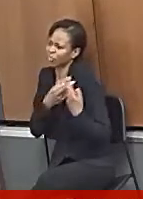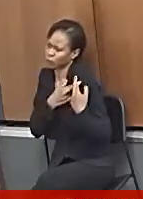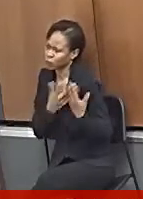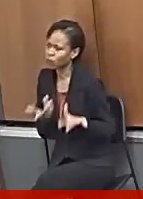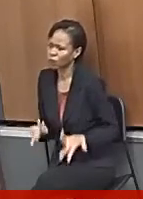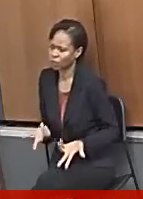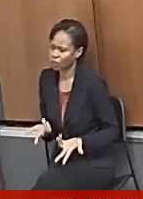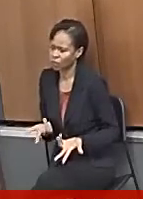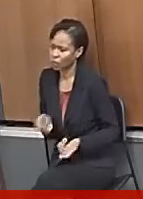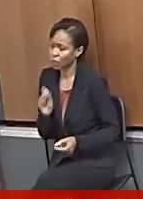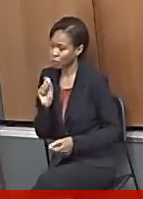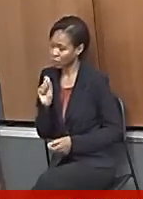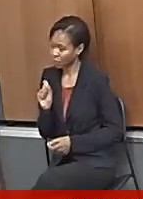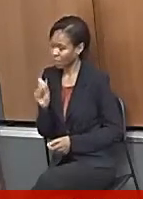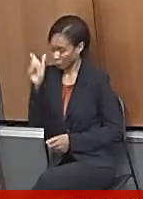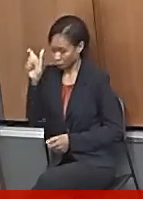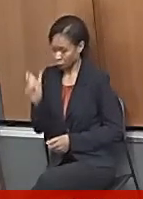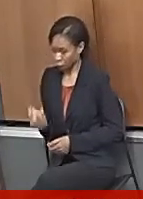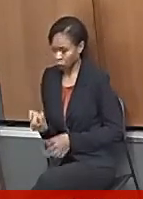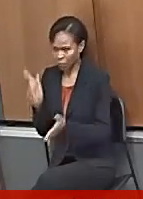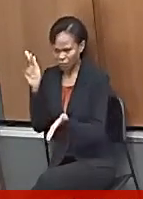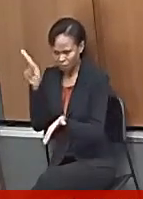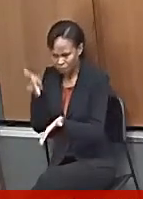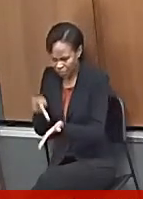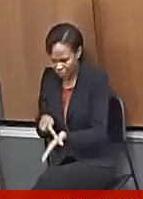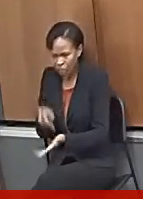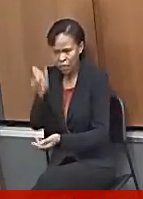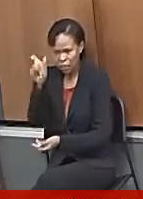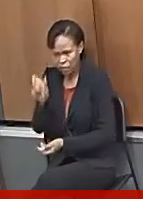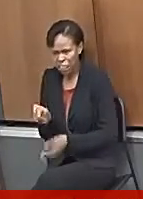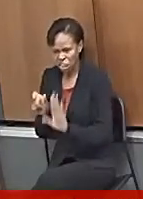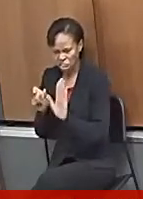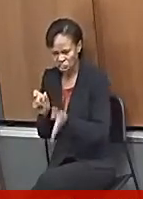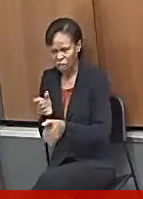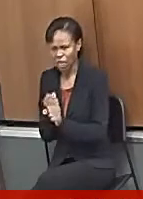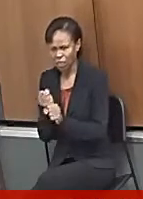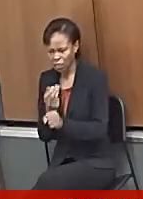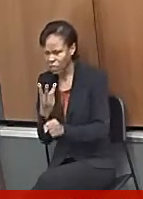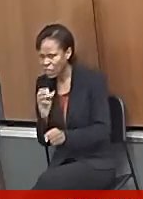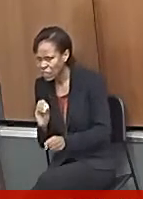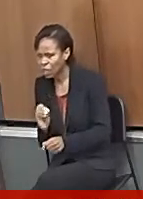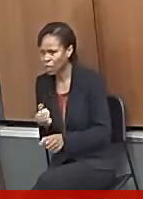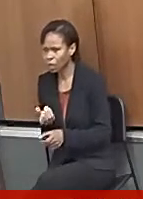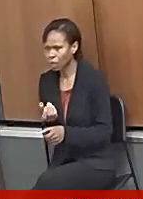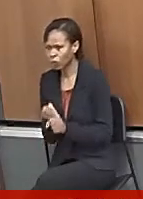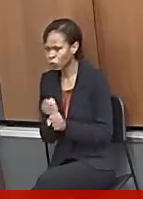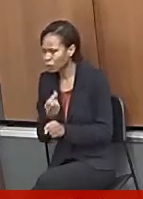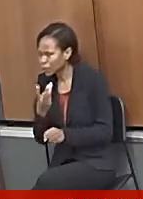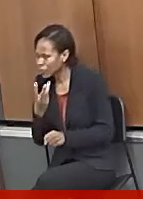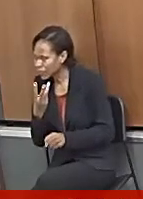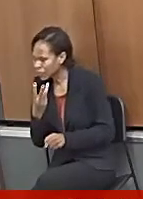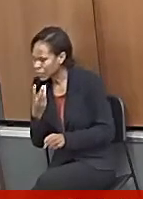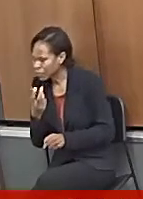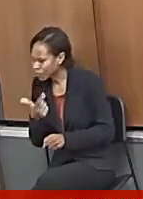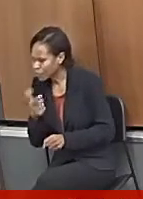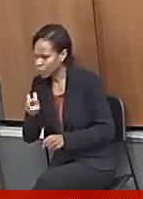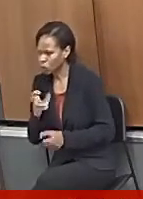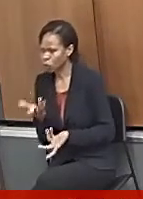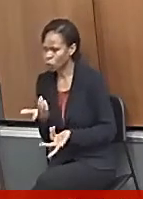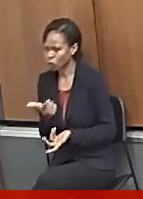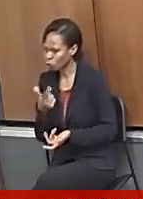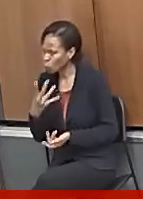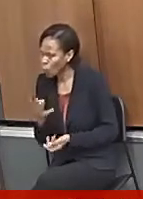então quem realmente tareia contar com 30 anos 25 anos de carreira 24 anos